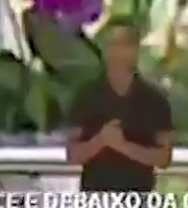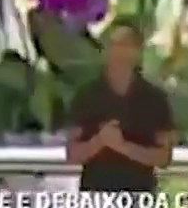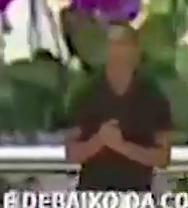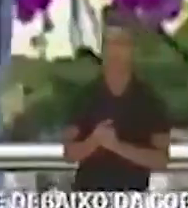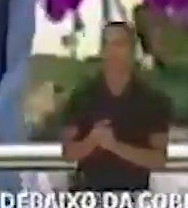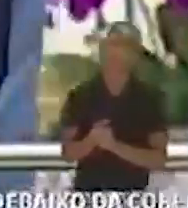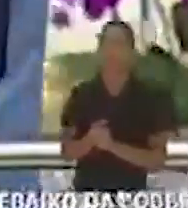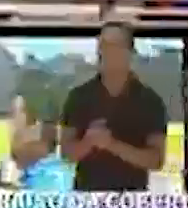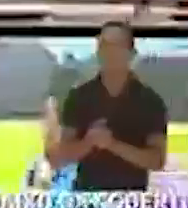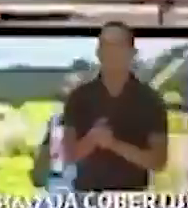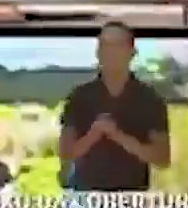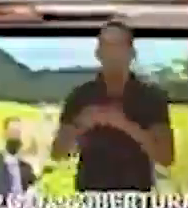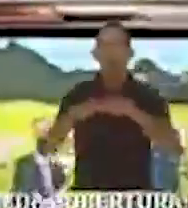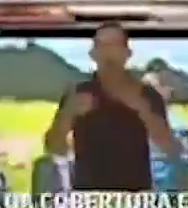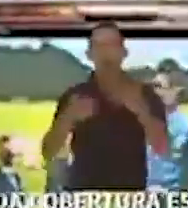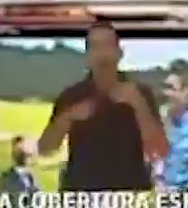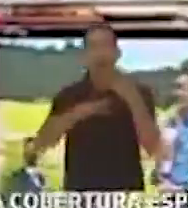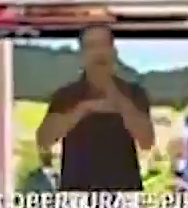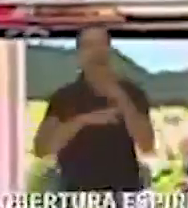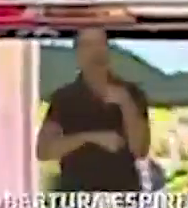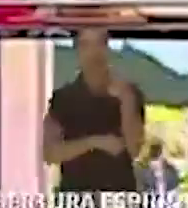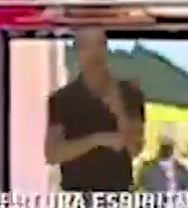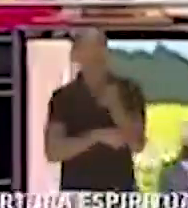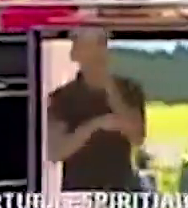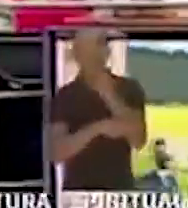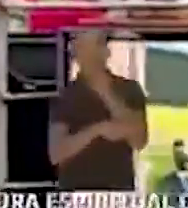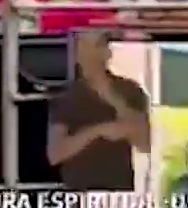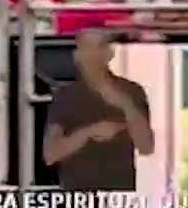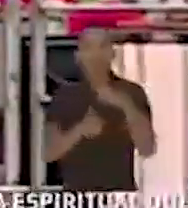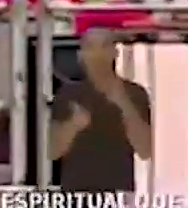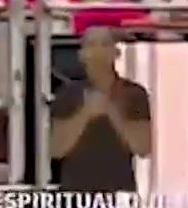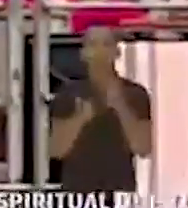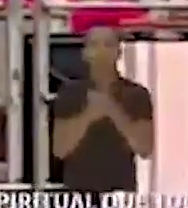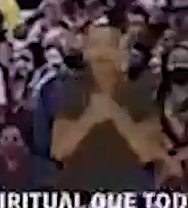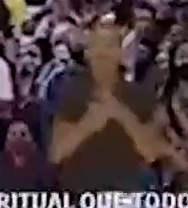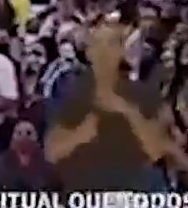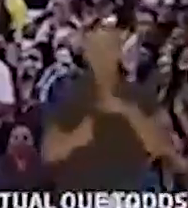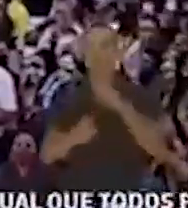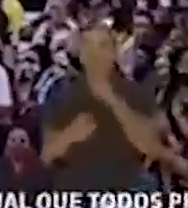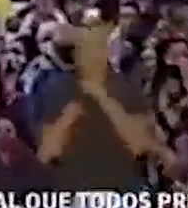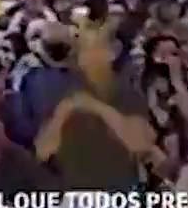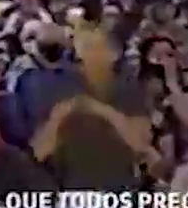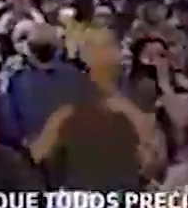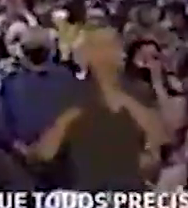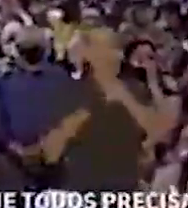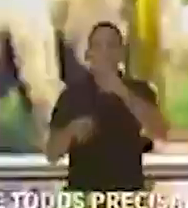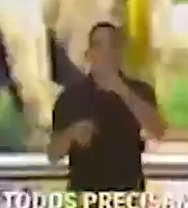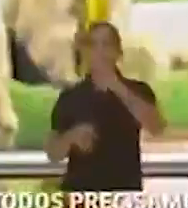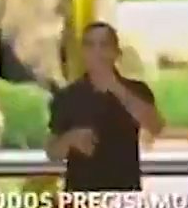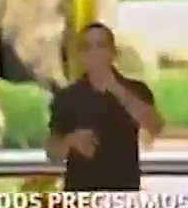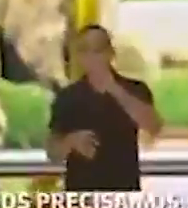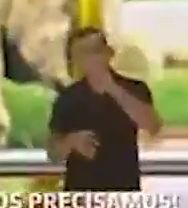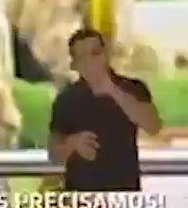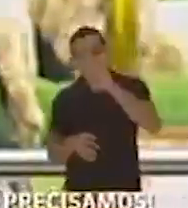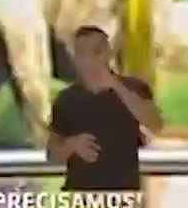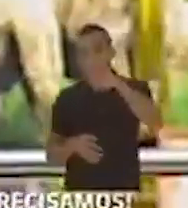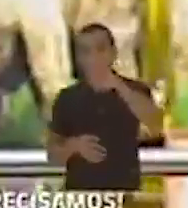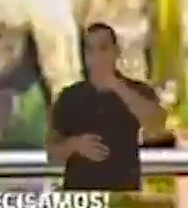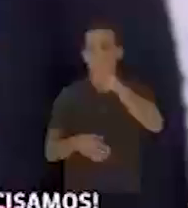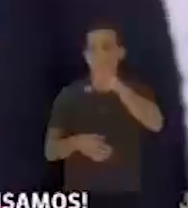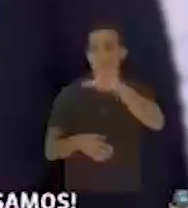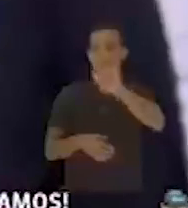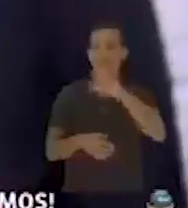Quando eu ia pescar lambari, eu passava na tábua da beirada. Pinguela, pinguela. Sabe o que é pinguela, Luiz? Filhinha. Estou